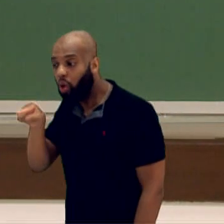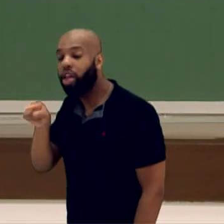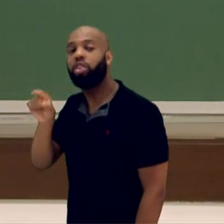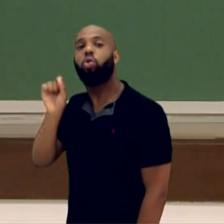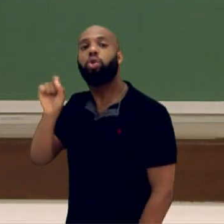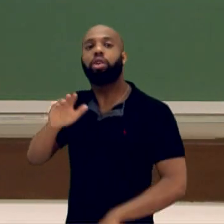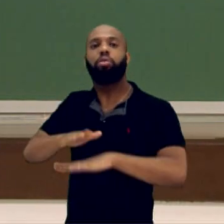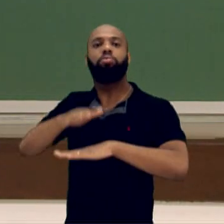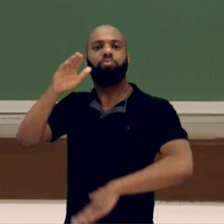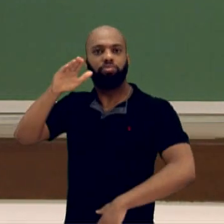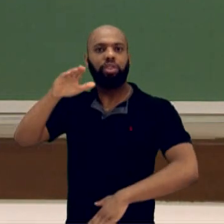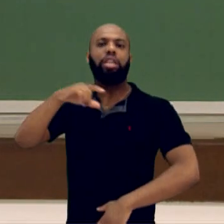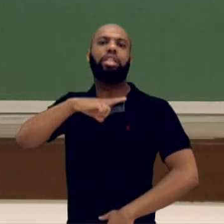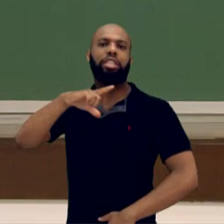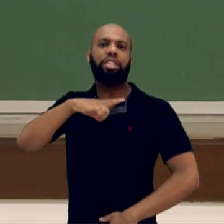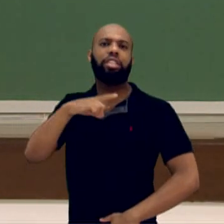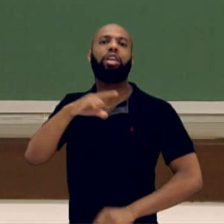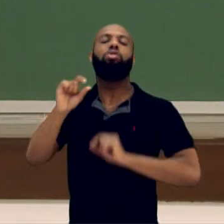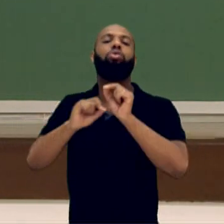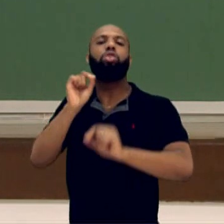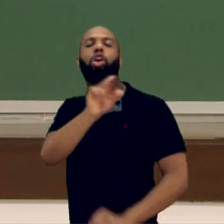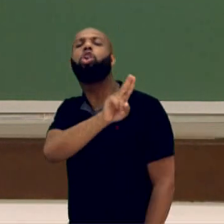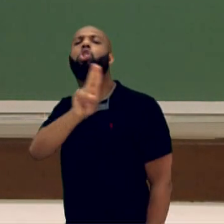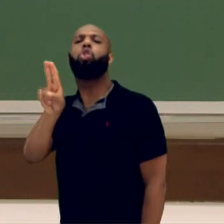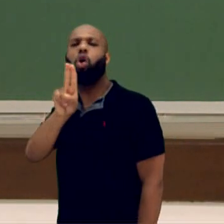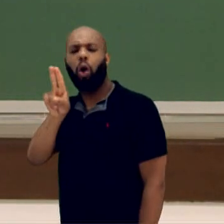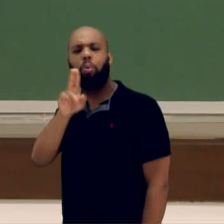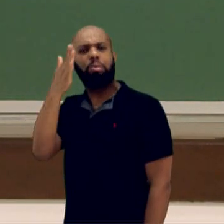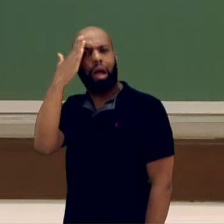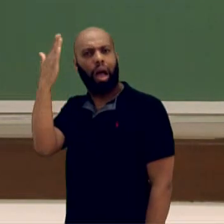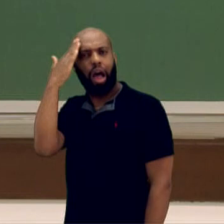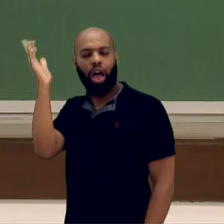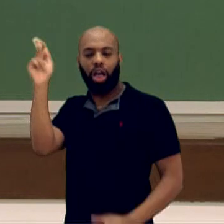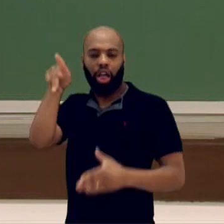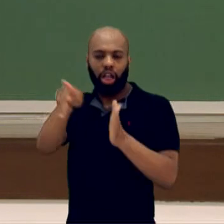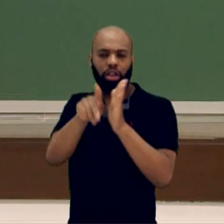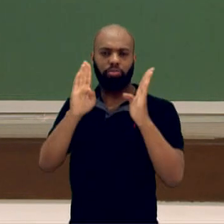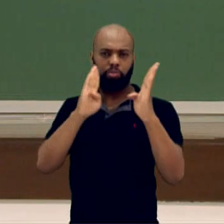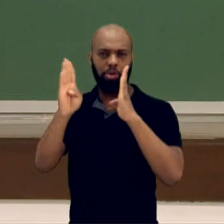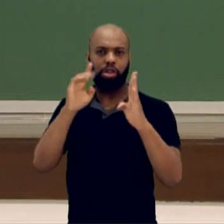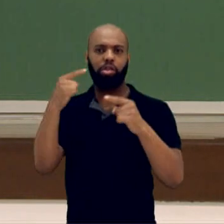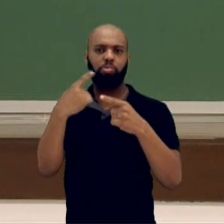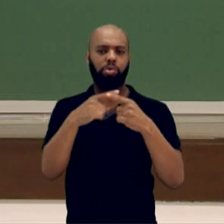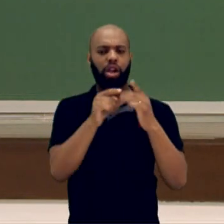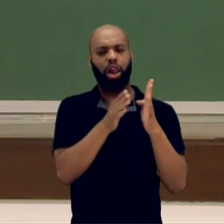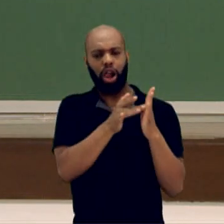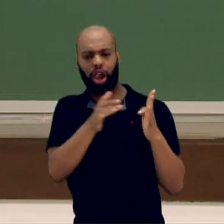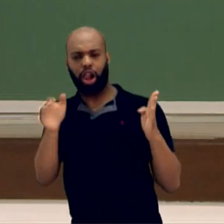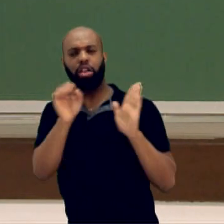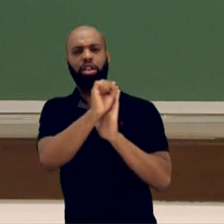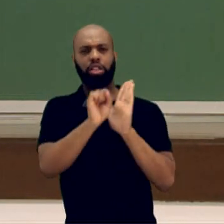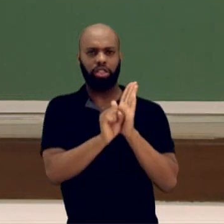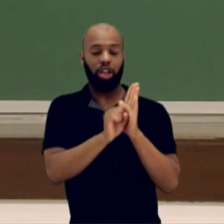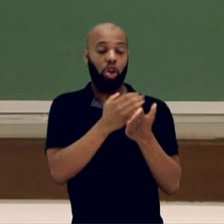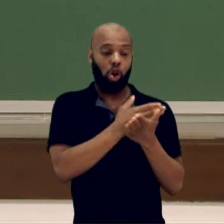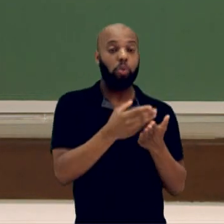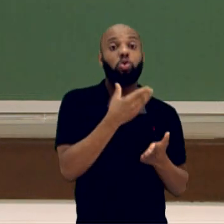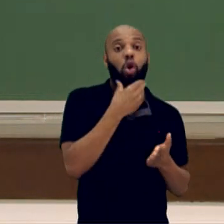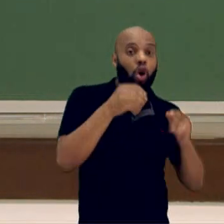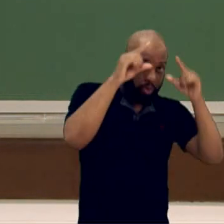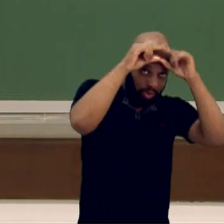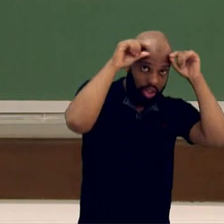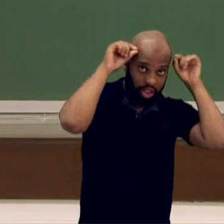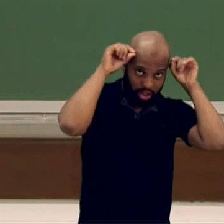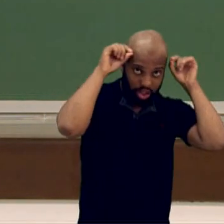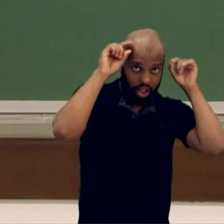a que mais teve renome em sua época, tá? Porque ela perdurou vários séculos, desde a época do Alexandre